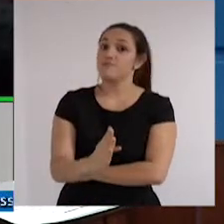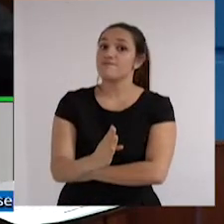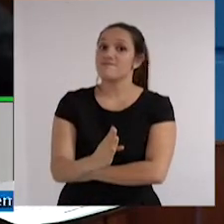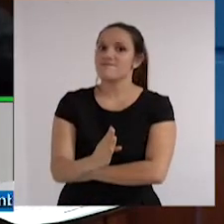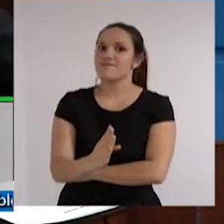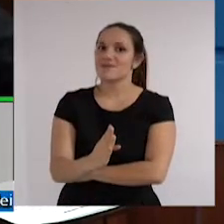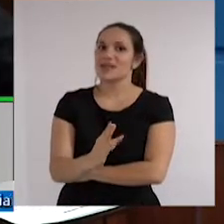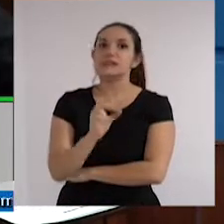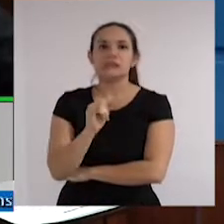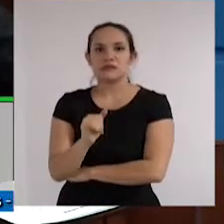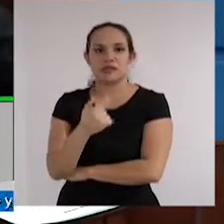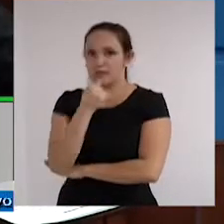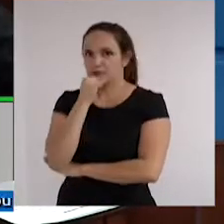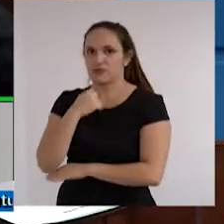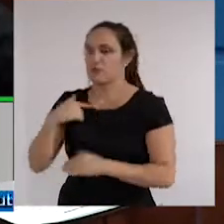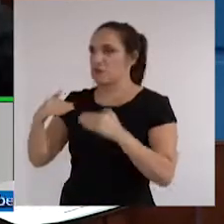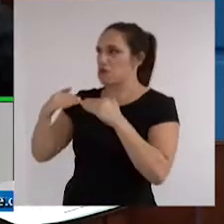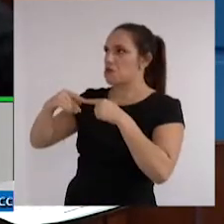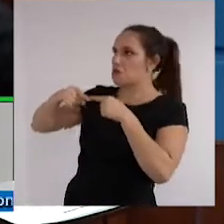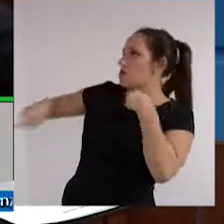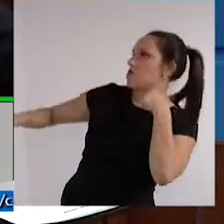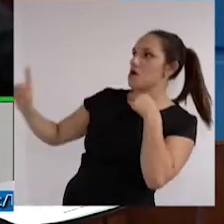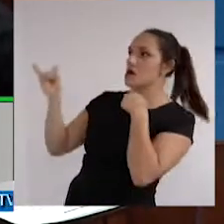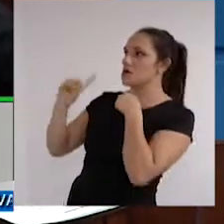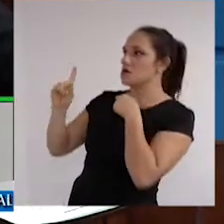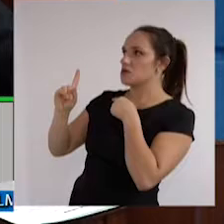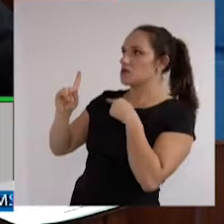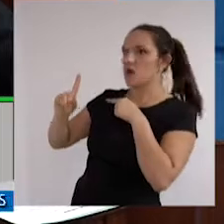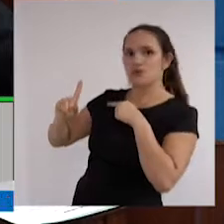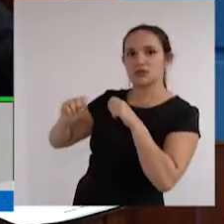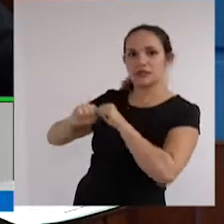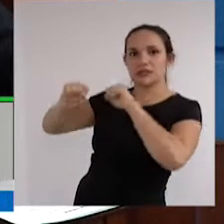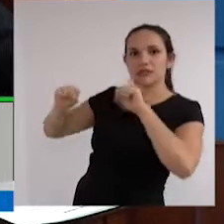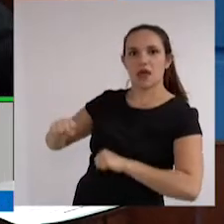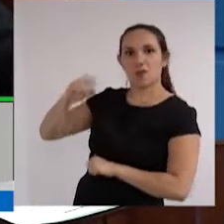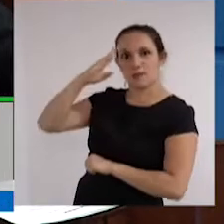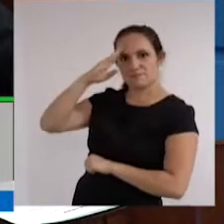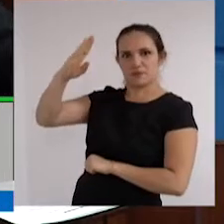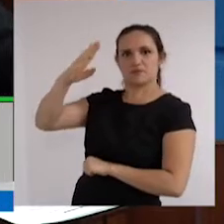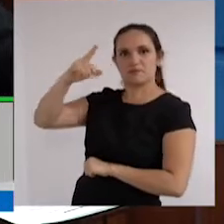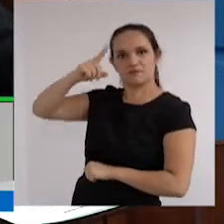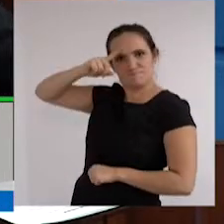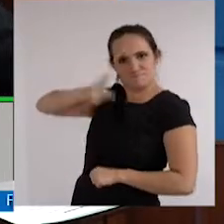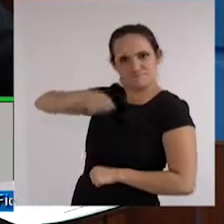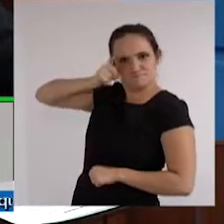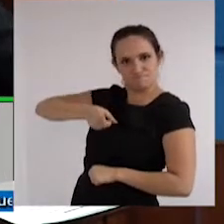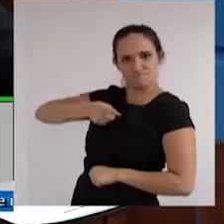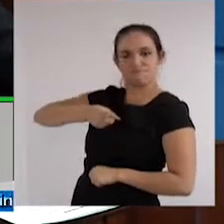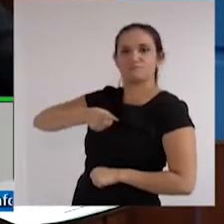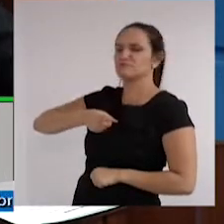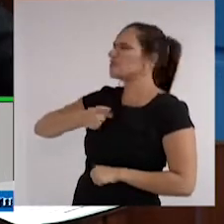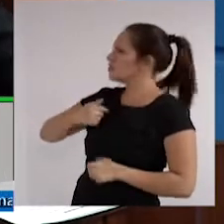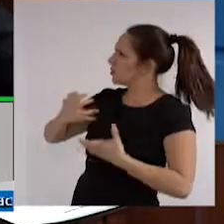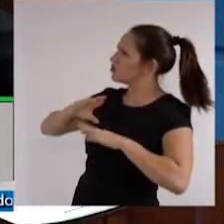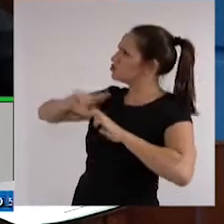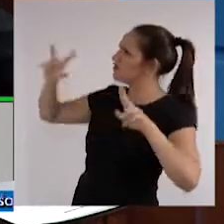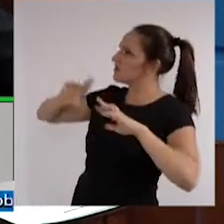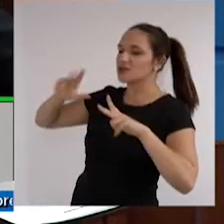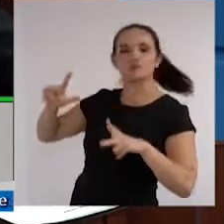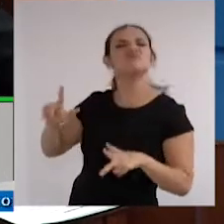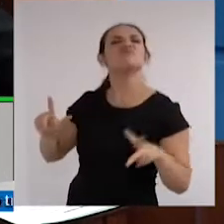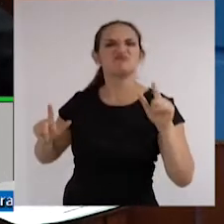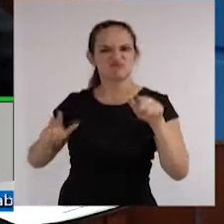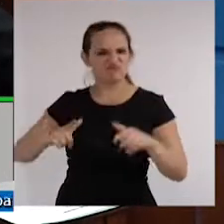faziam oposição ao regime militar e que queriam uma outra situação para o